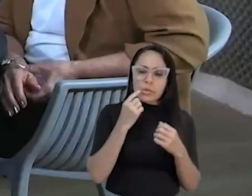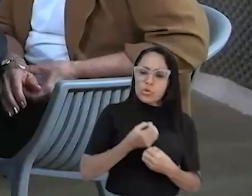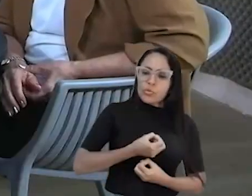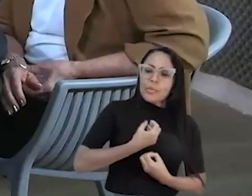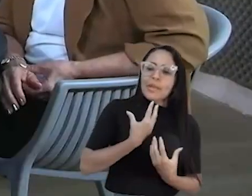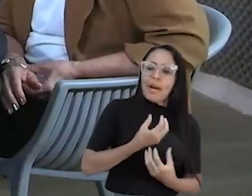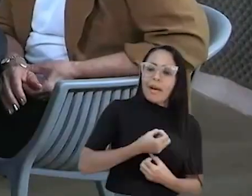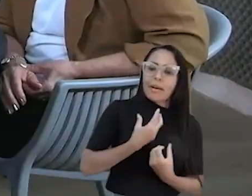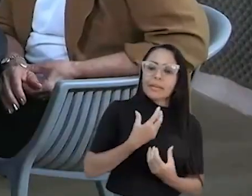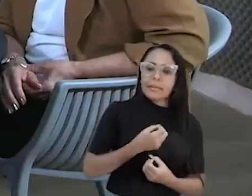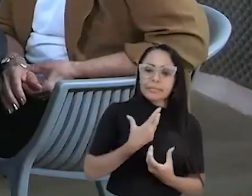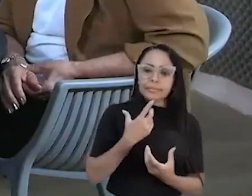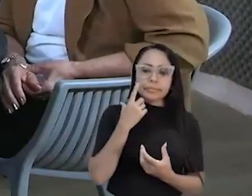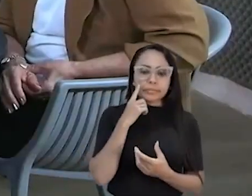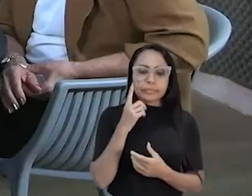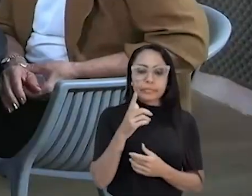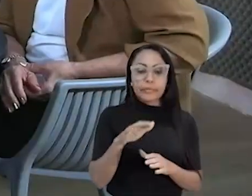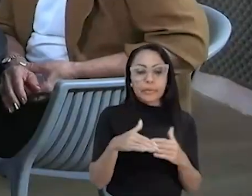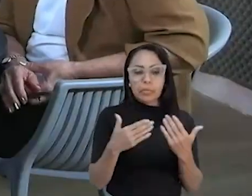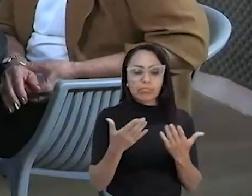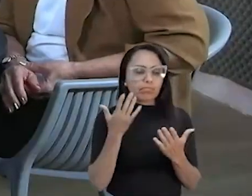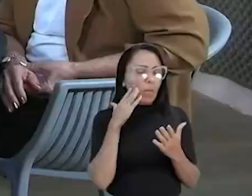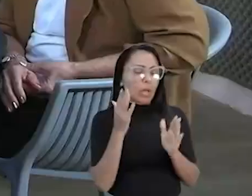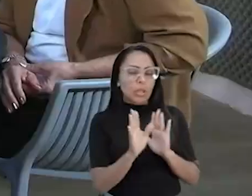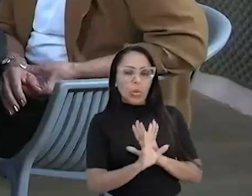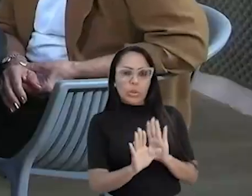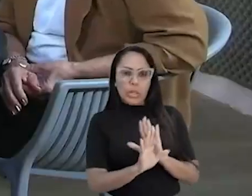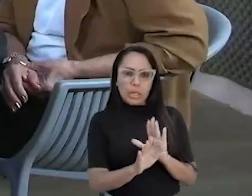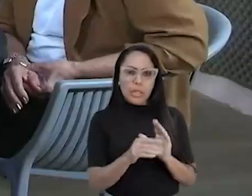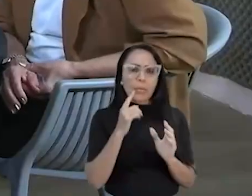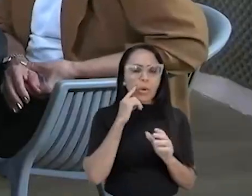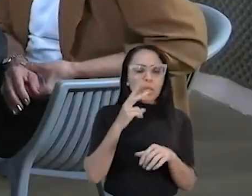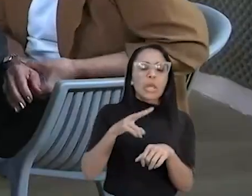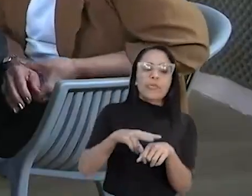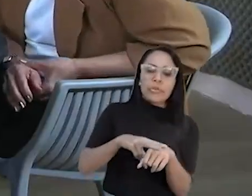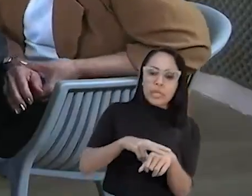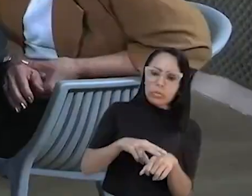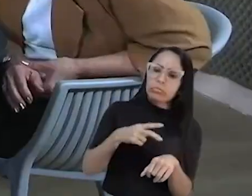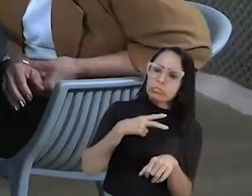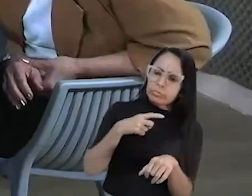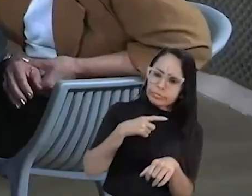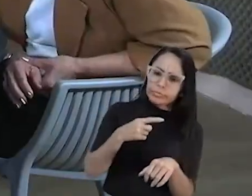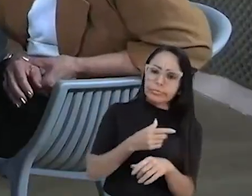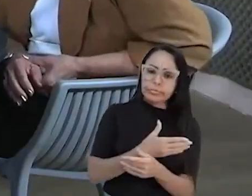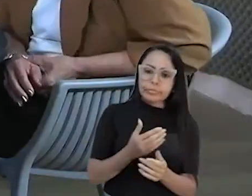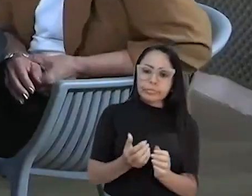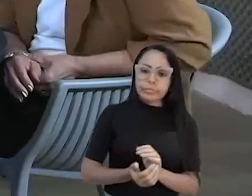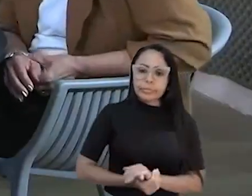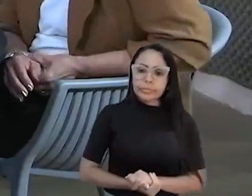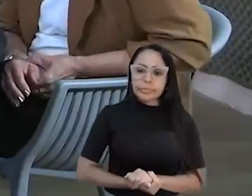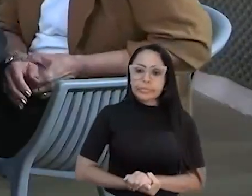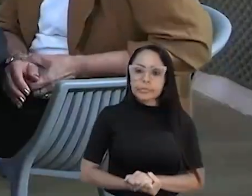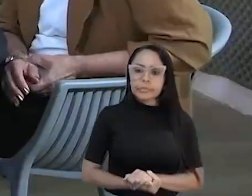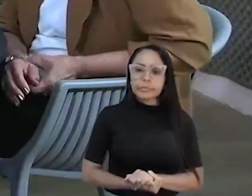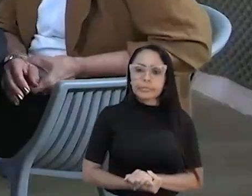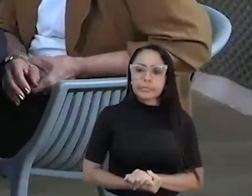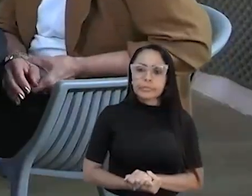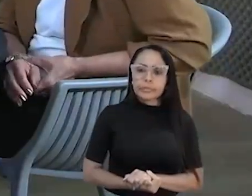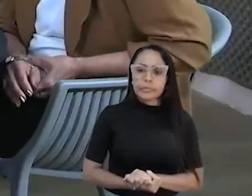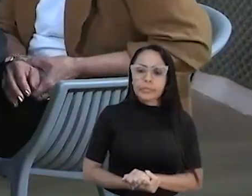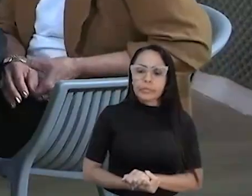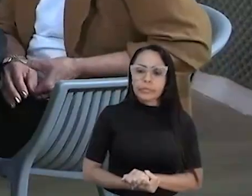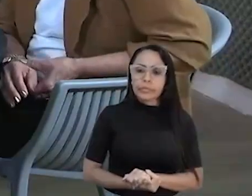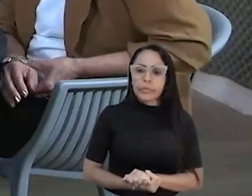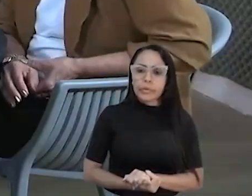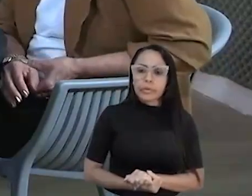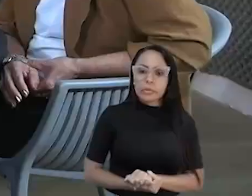Essa terra você trouxe de onde? Não interessa. Você pode dizer que trouxe do Egito ou ali de Itamaracá, né? Mas, assim, não